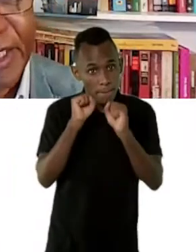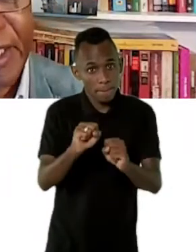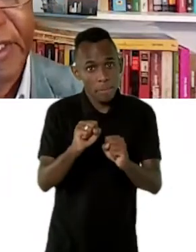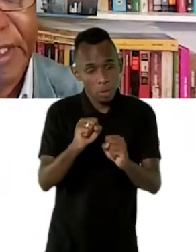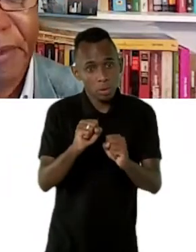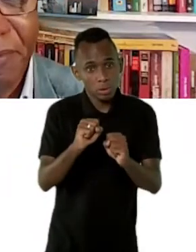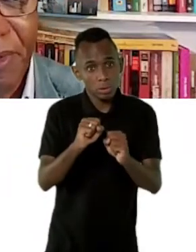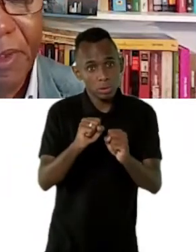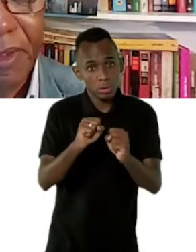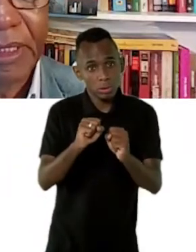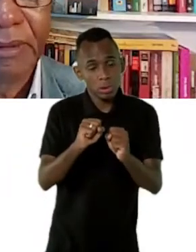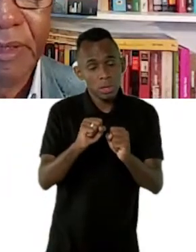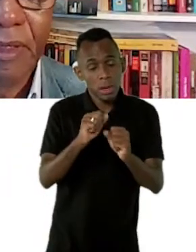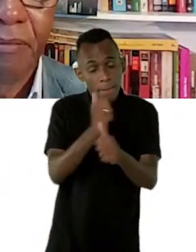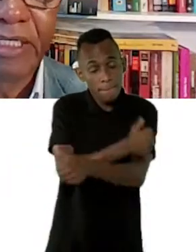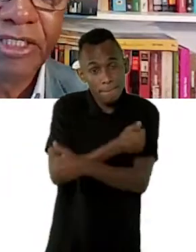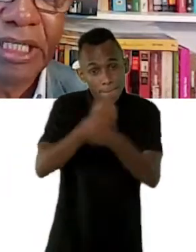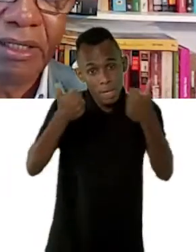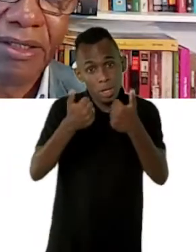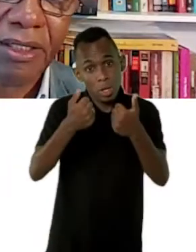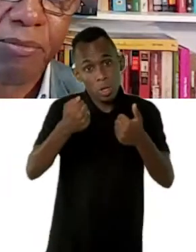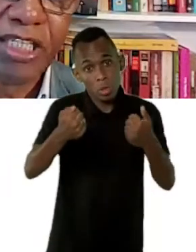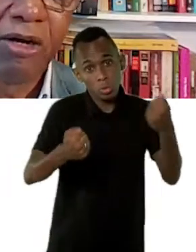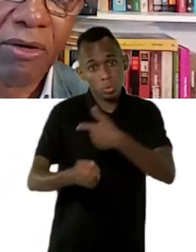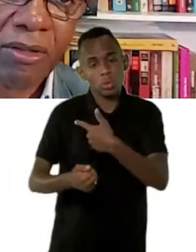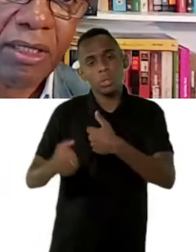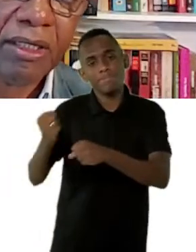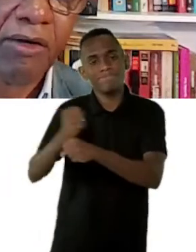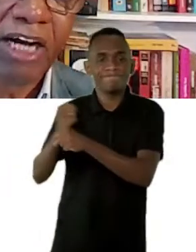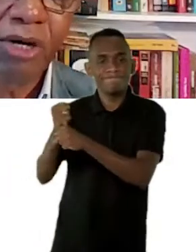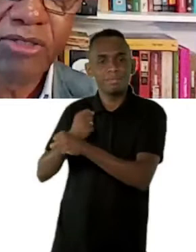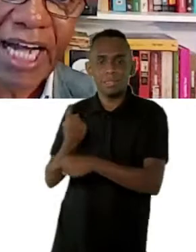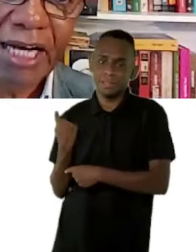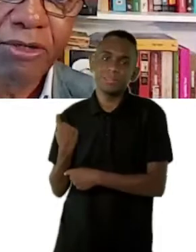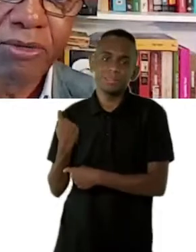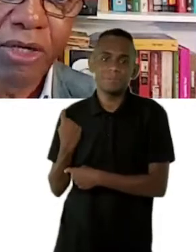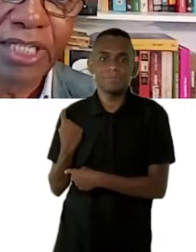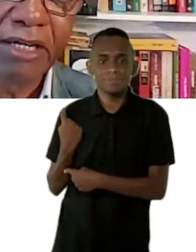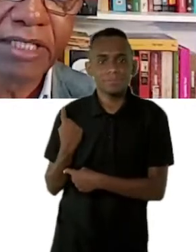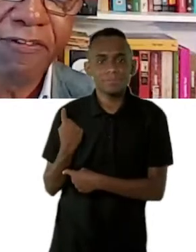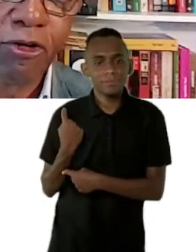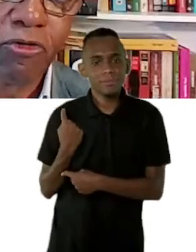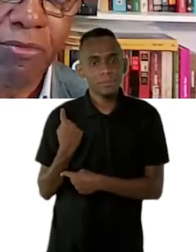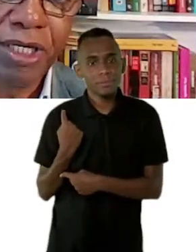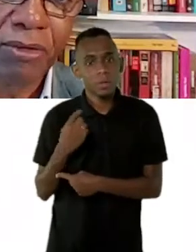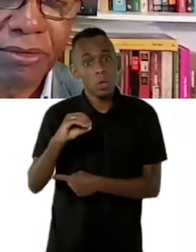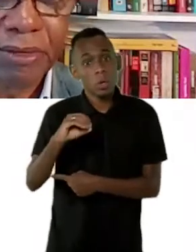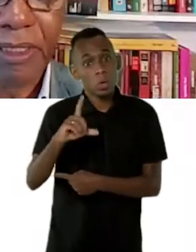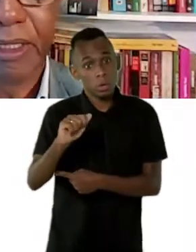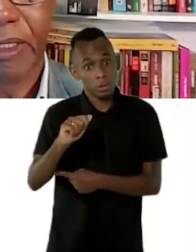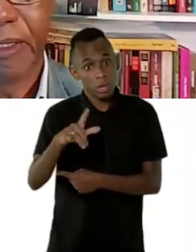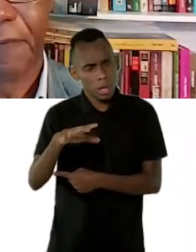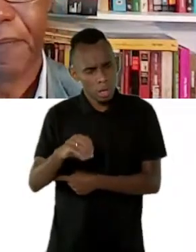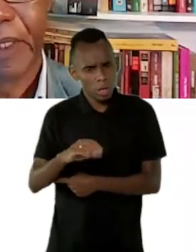funcionaria em 60 em si. Né? Mas, Tom, assim, eu acho que o Aldário até falou